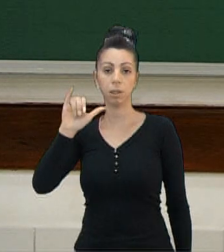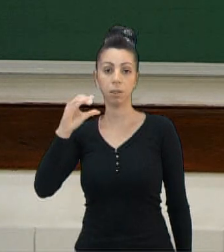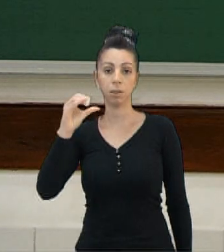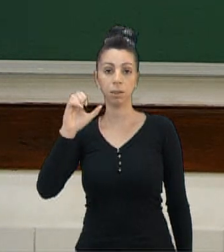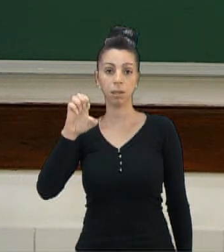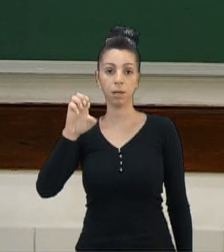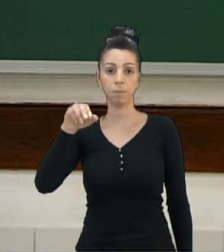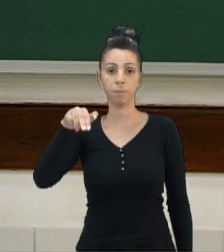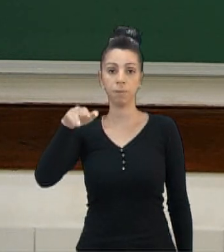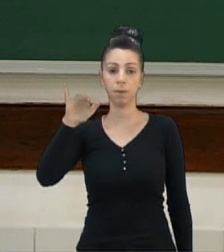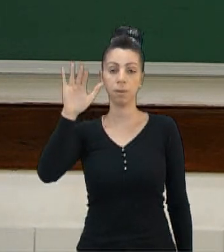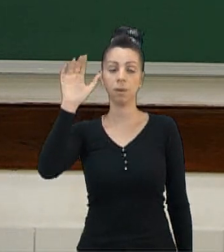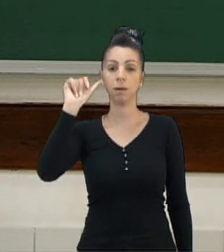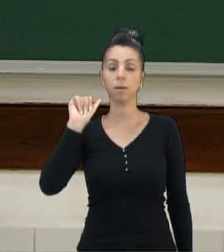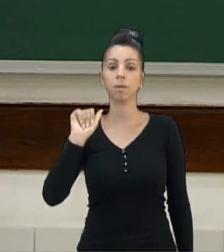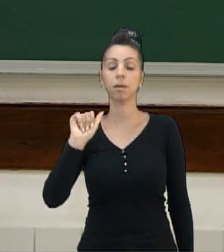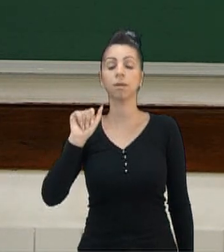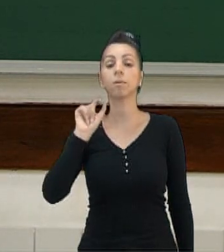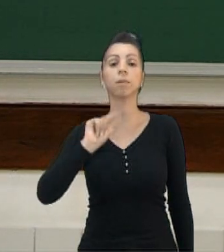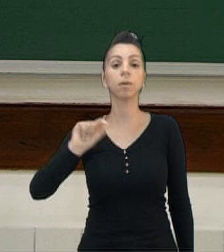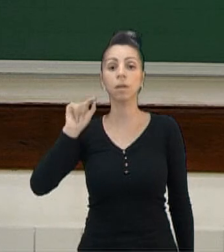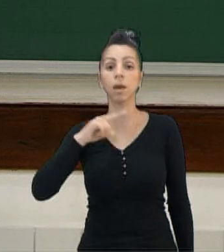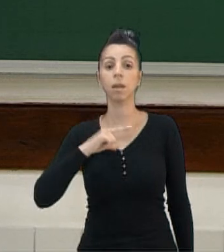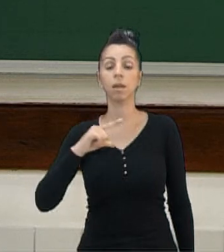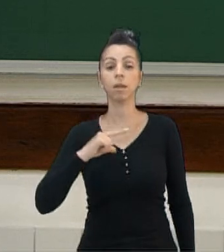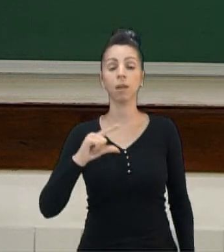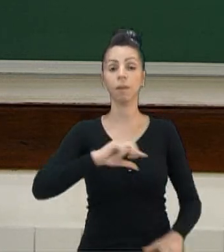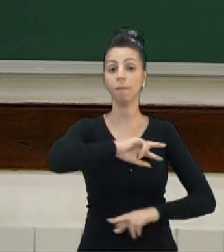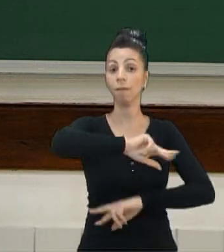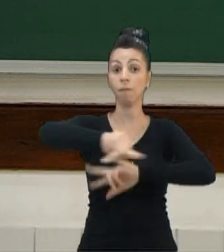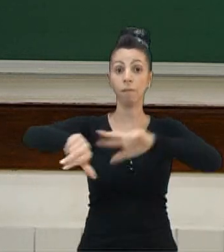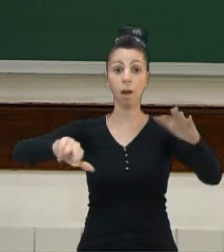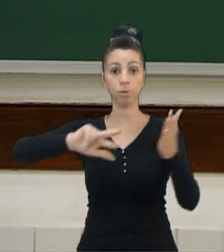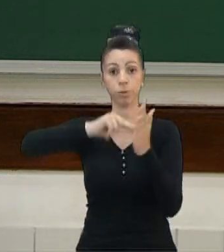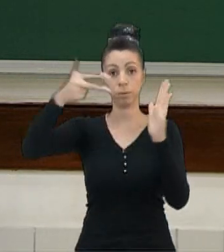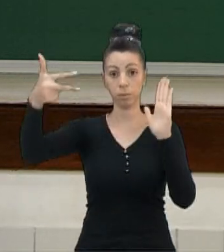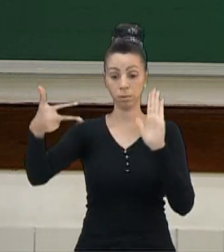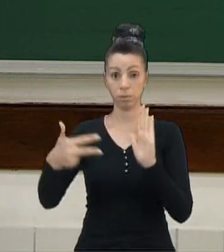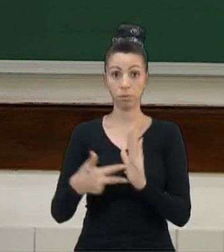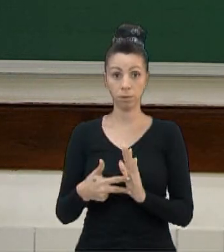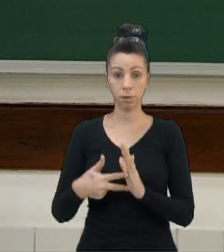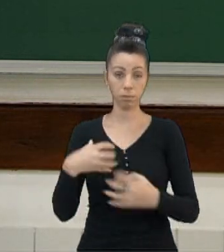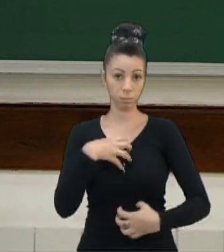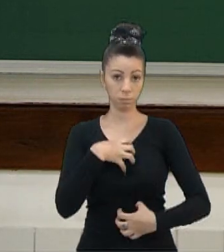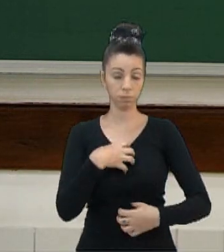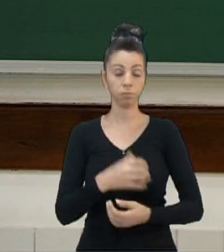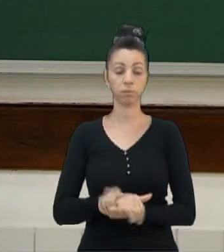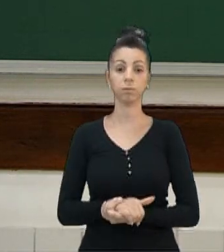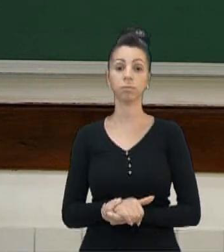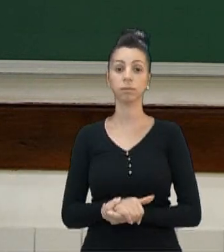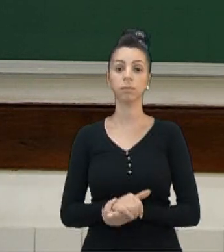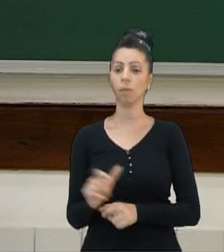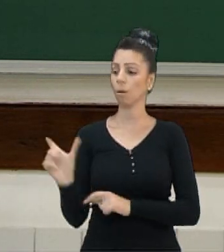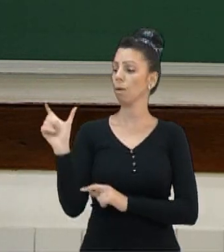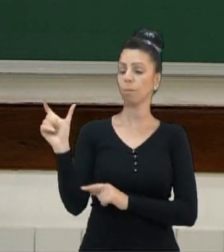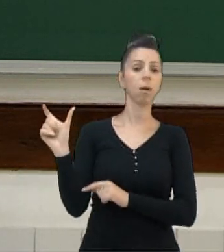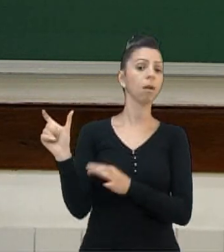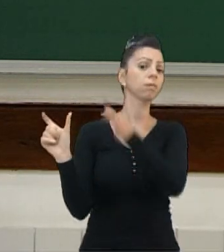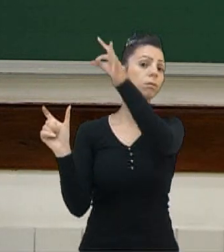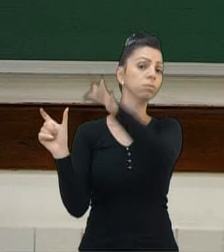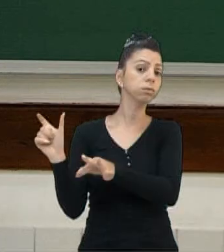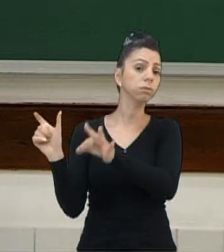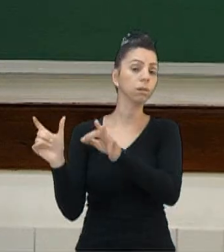alguns sentidos ali propostos, né? Poli, vários sentidos aí. Qual palavra deixa clara essa